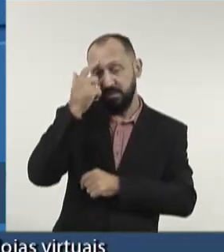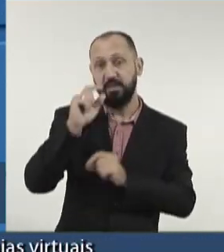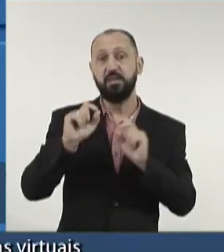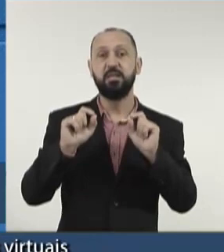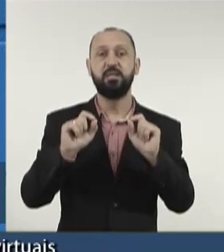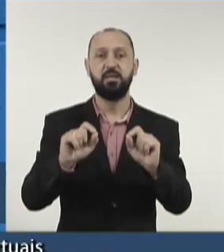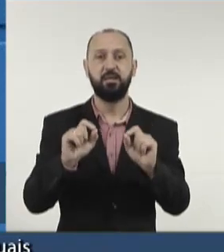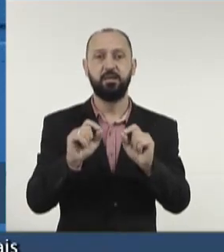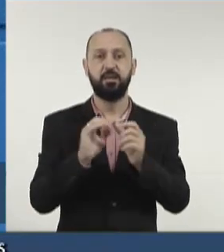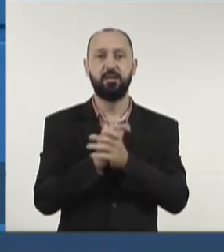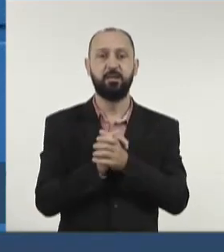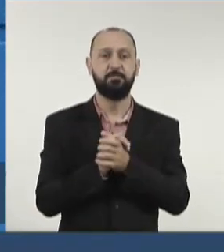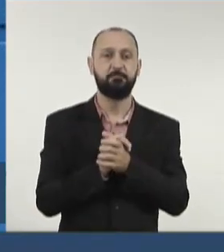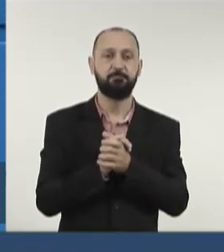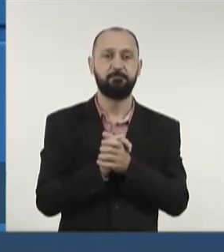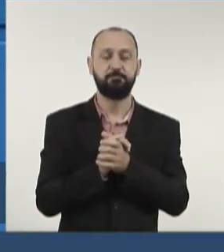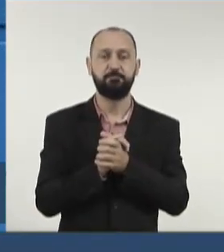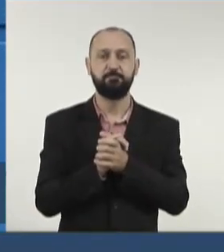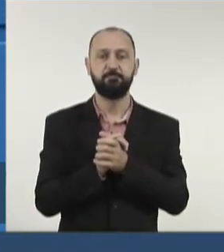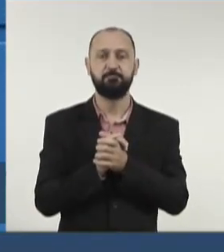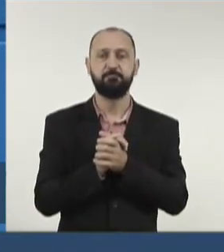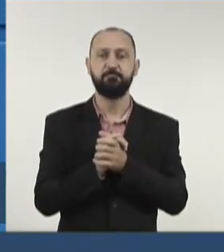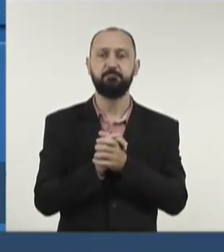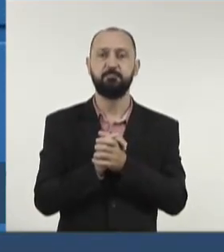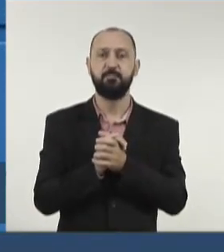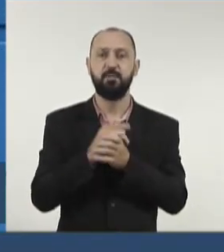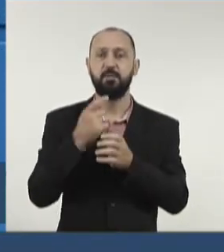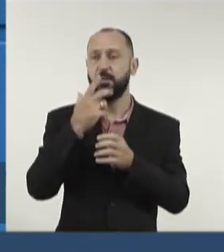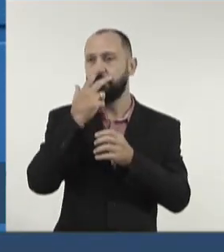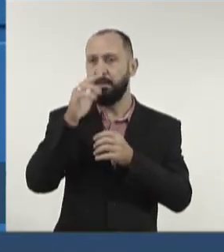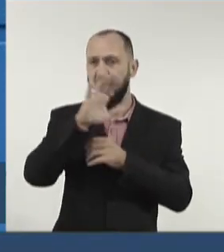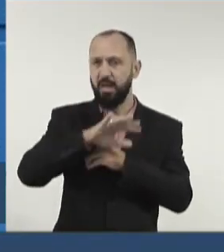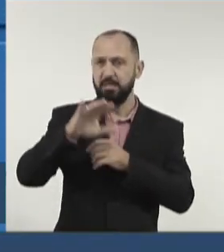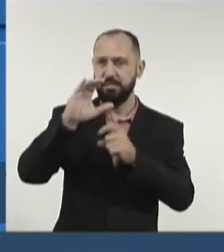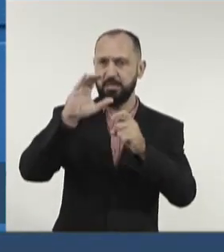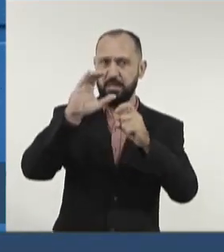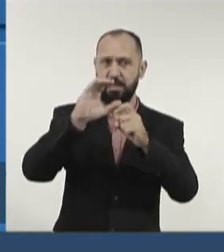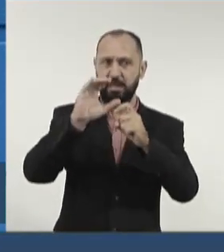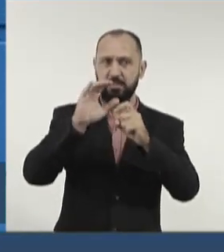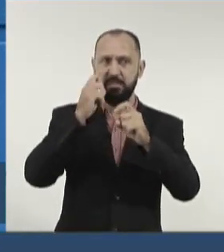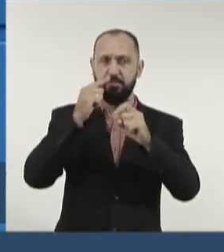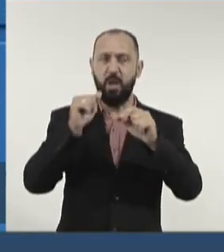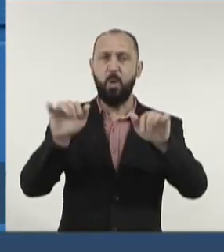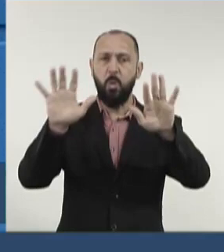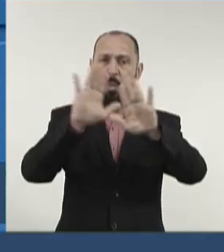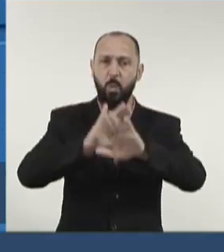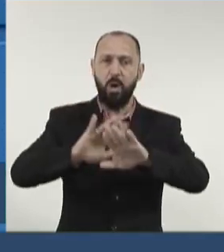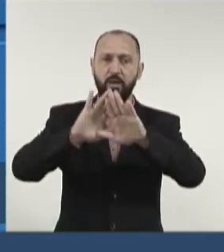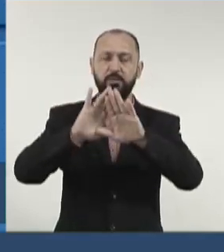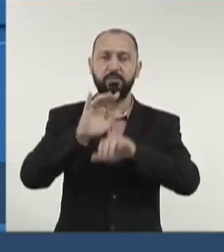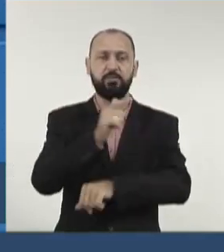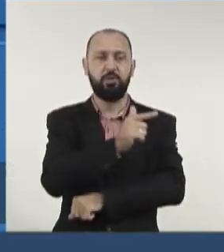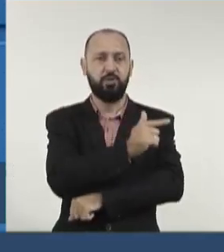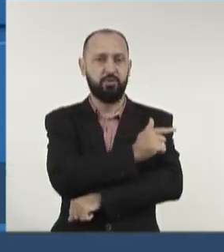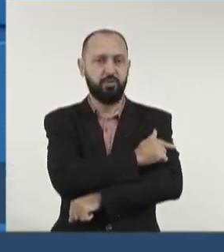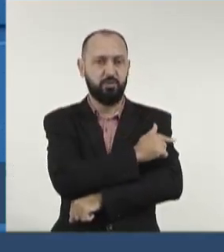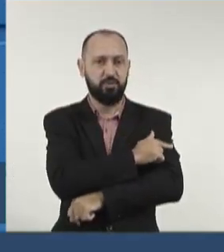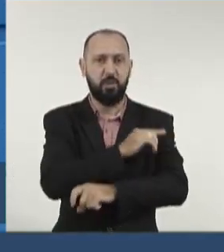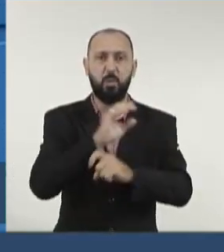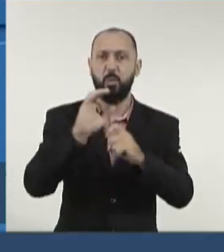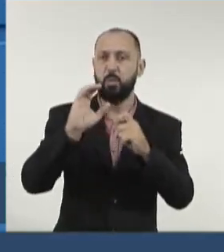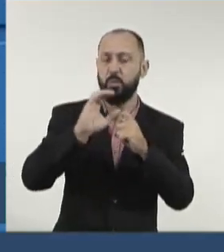que há uma nuvem ali pairando em cima da gestão da